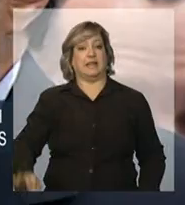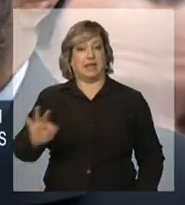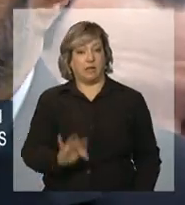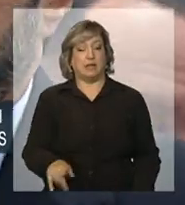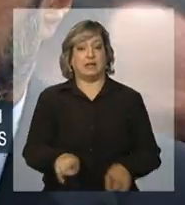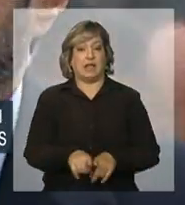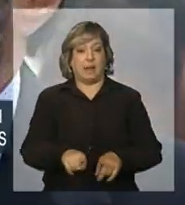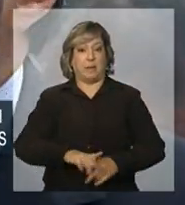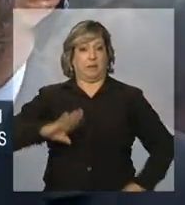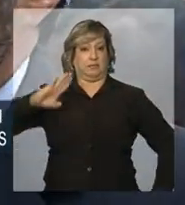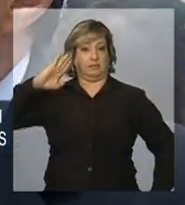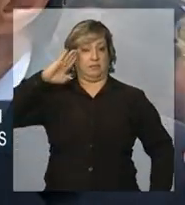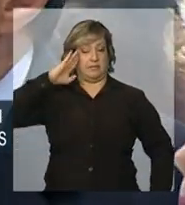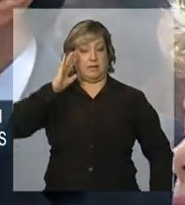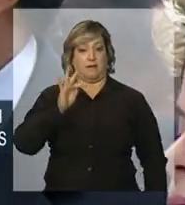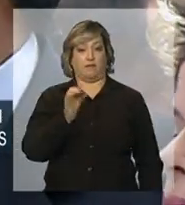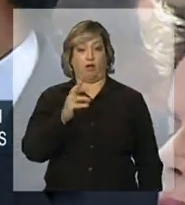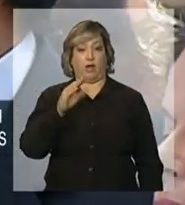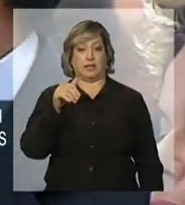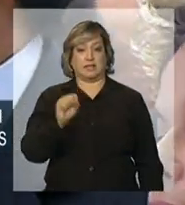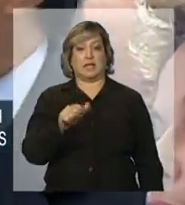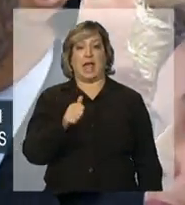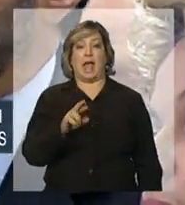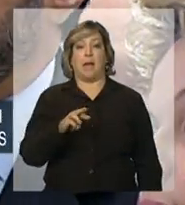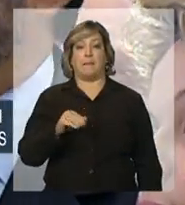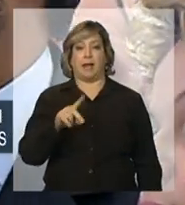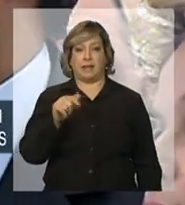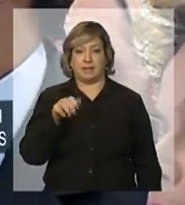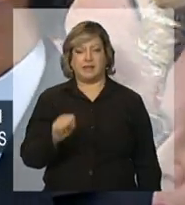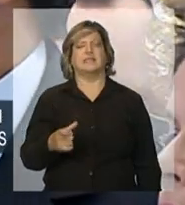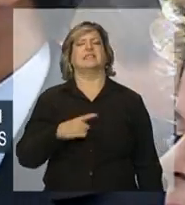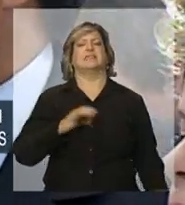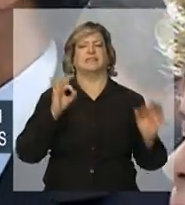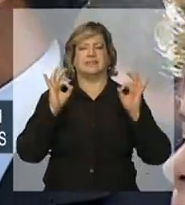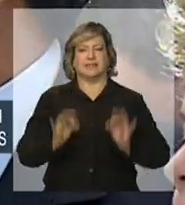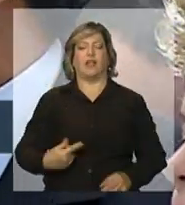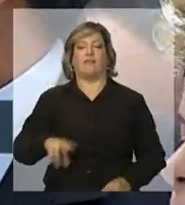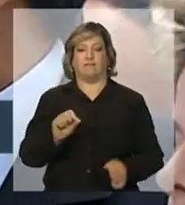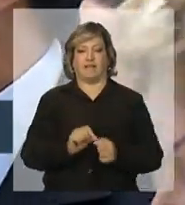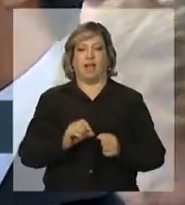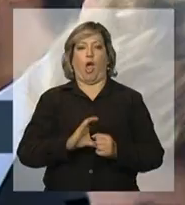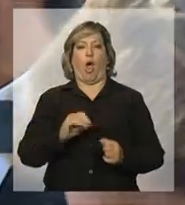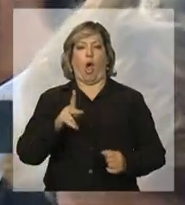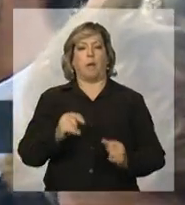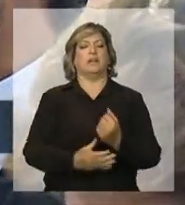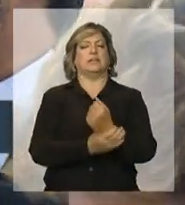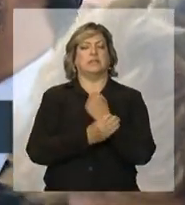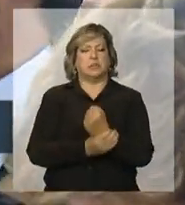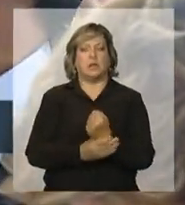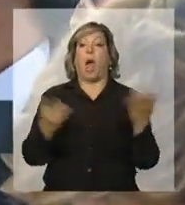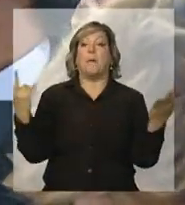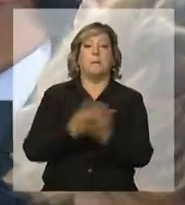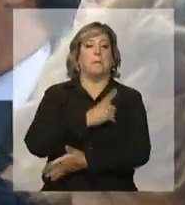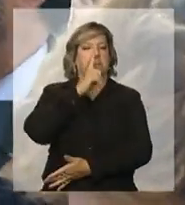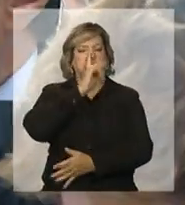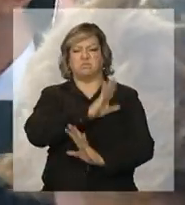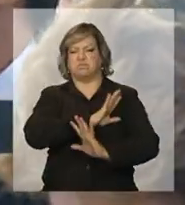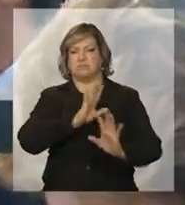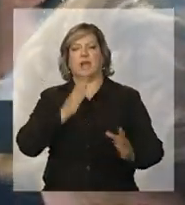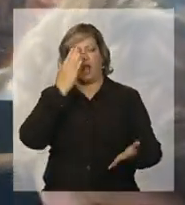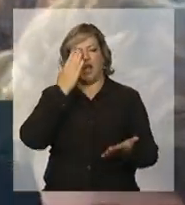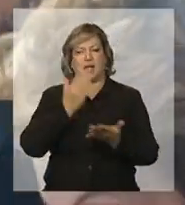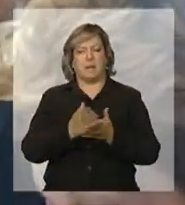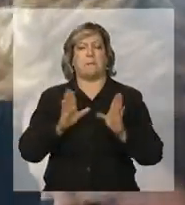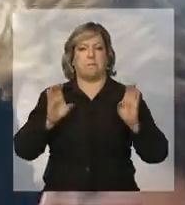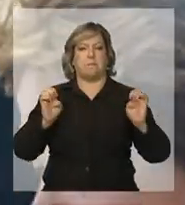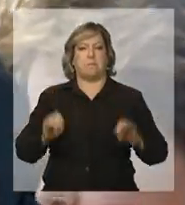também as Forças Armadas, eu tenho segurança absoluta que faremos um evento seguro, um evento